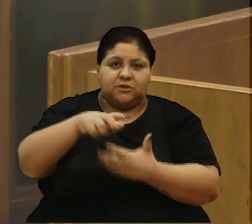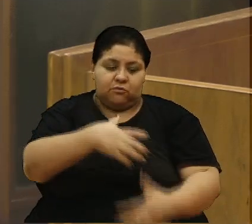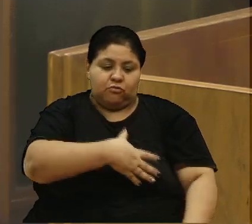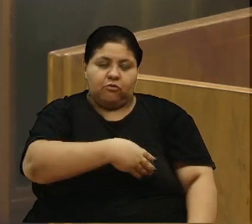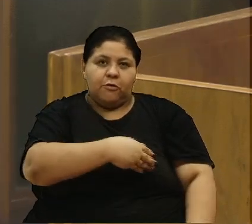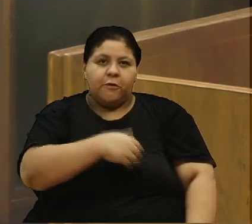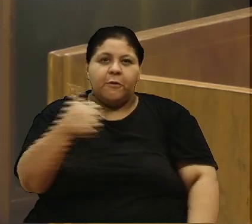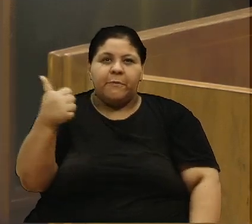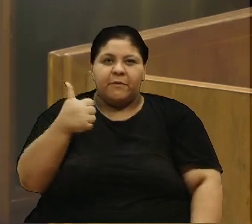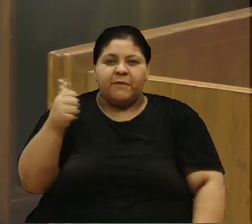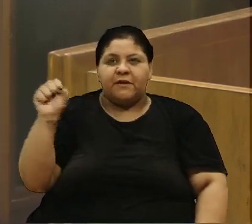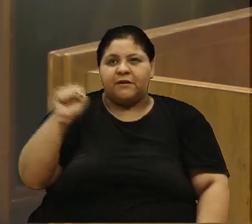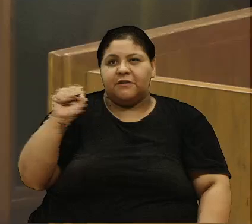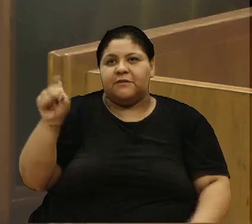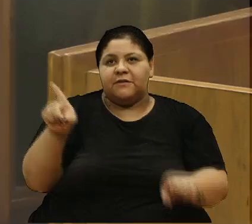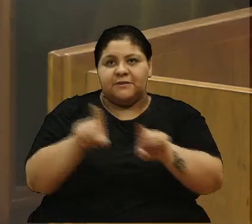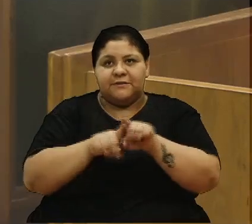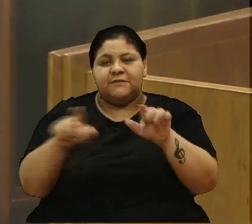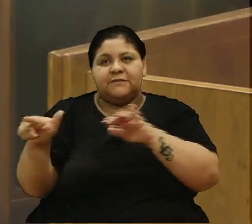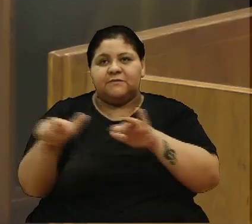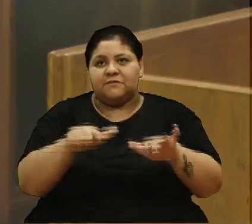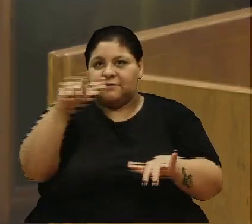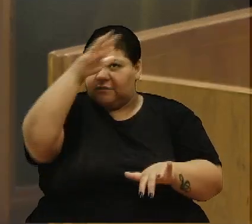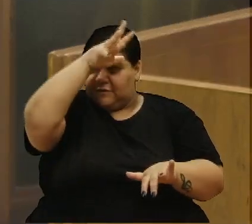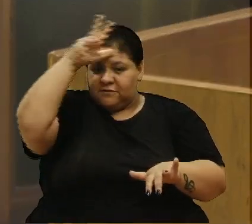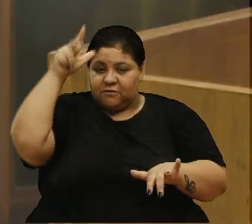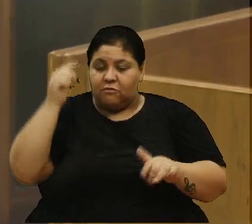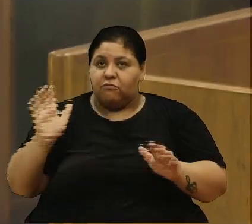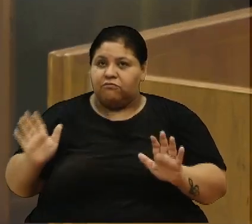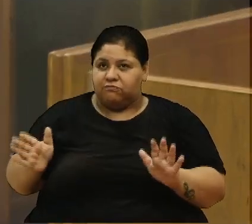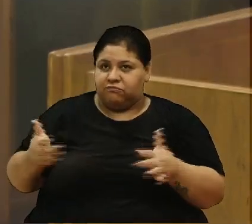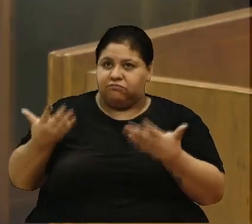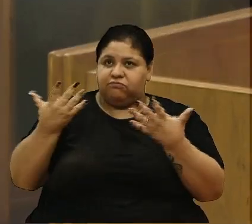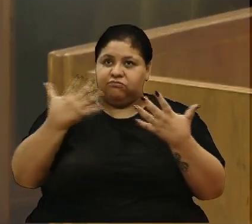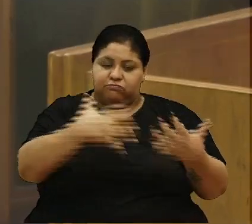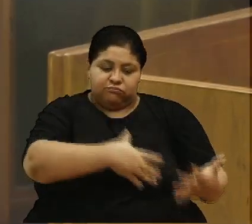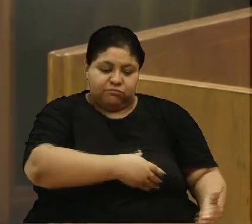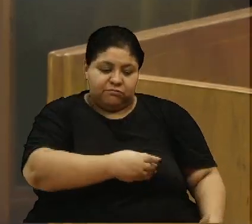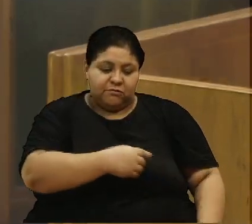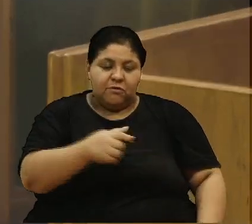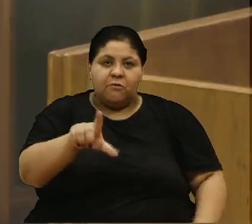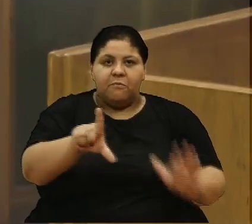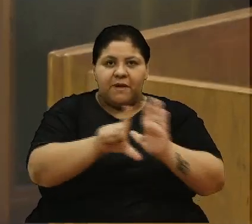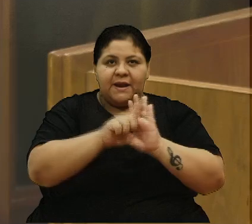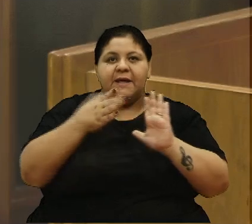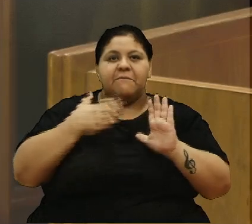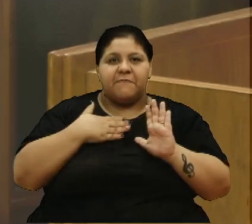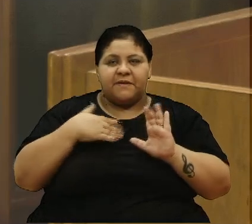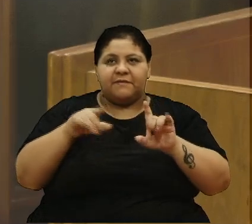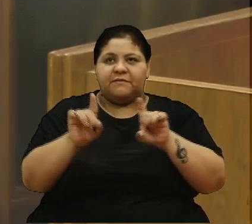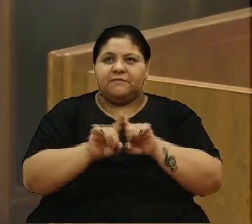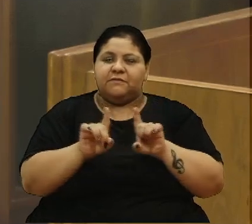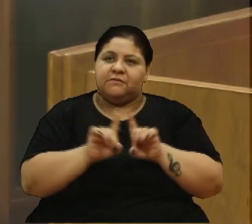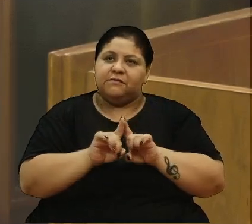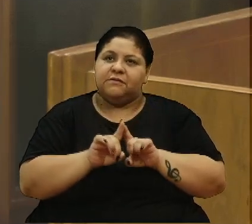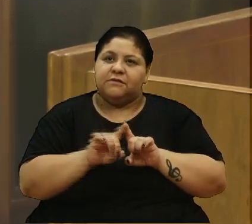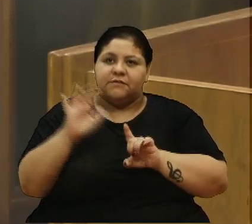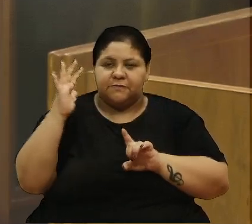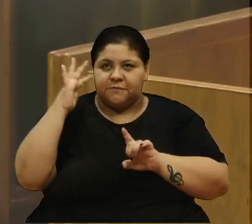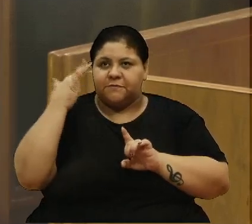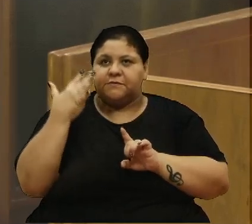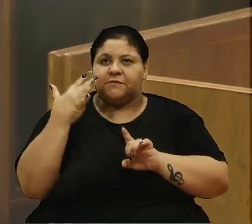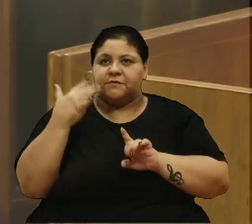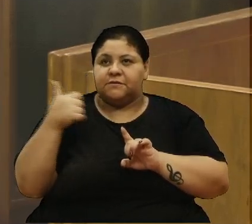1º de agosto, e nós temos, inclusive, a Semana Municipal de Incentivo ao Aleitamento Materno, uma lei minha, que também acontece